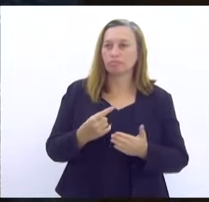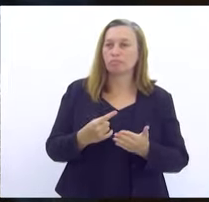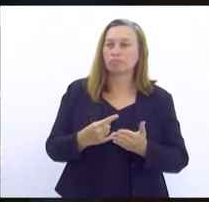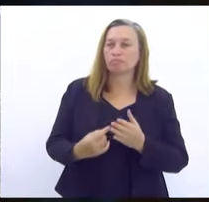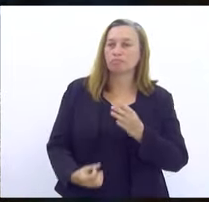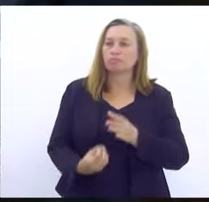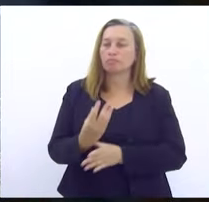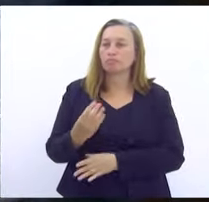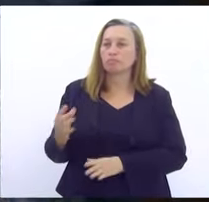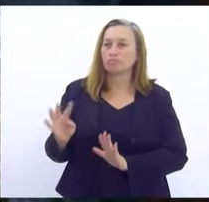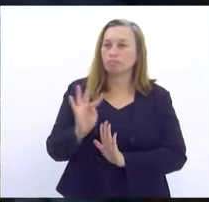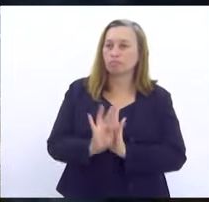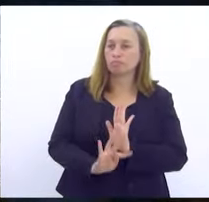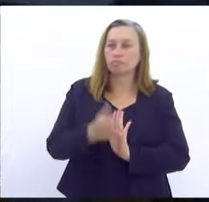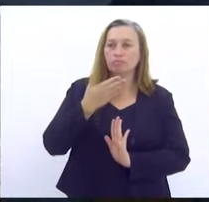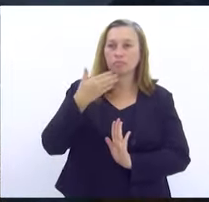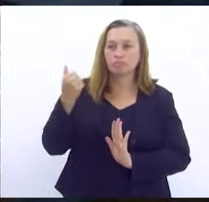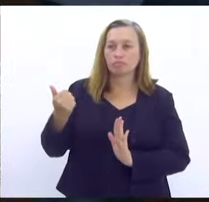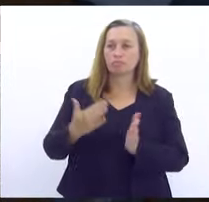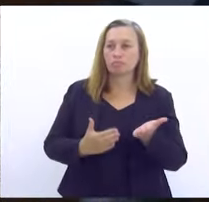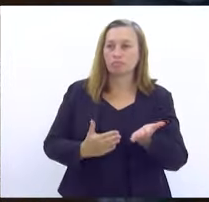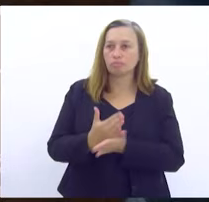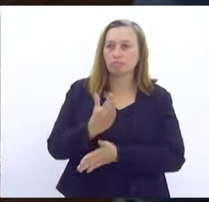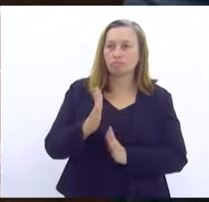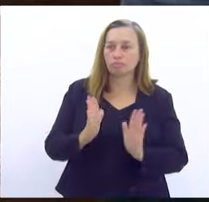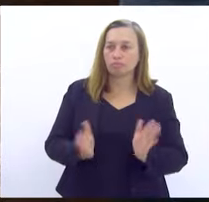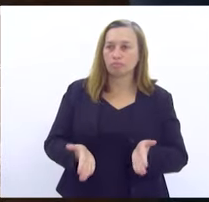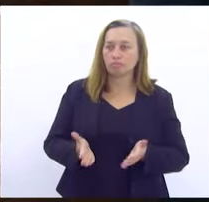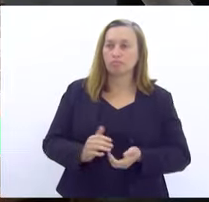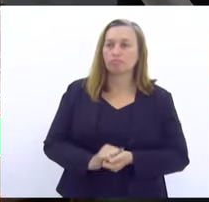construção de um texto aqui para que a gente aprove o projeto hoje.